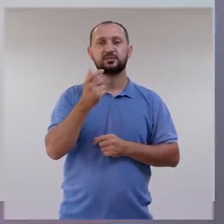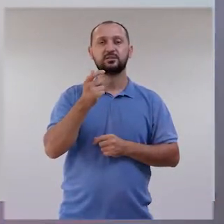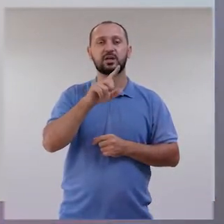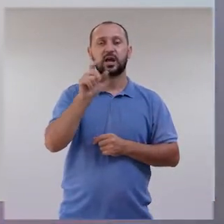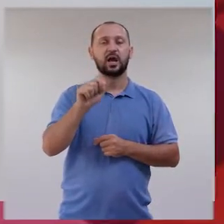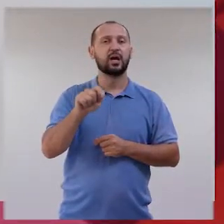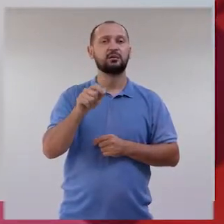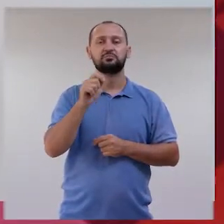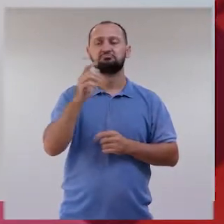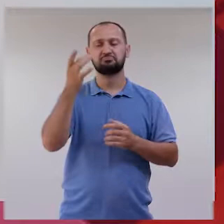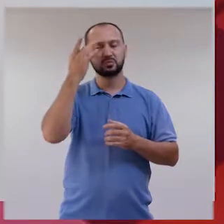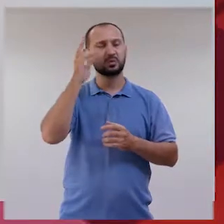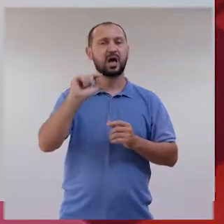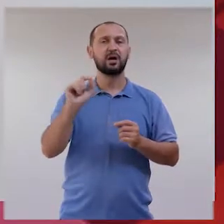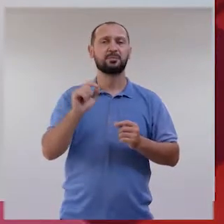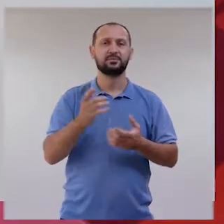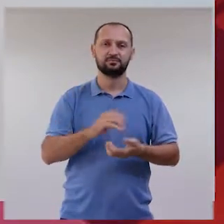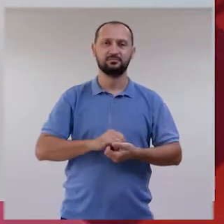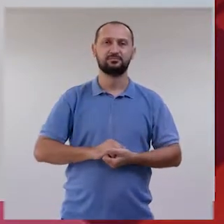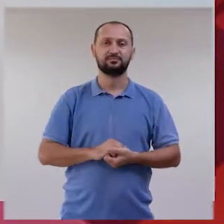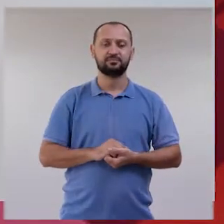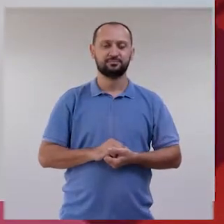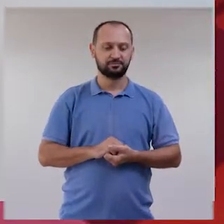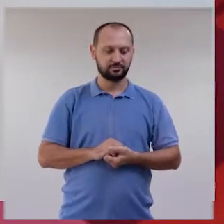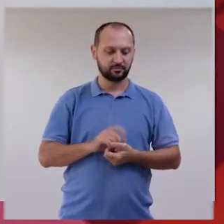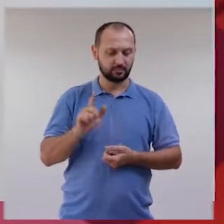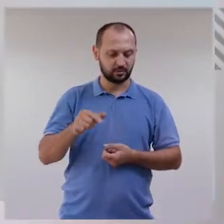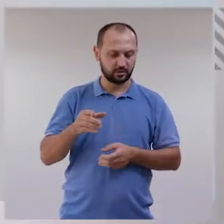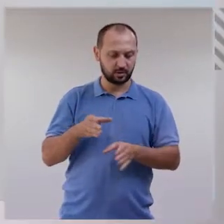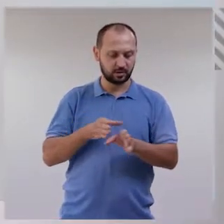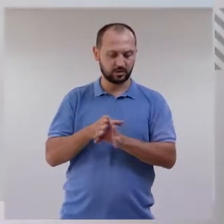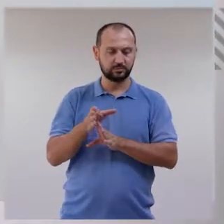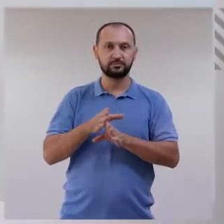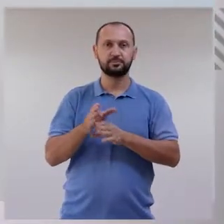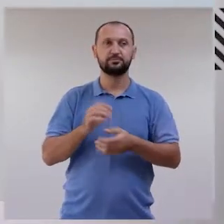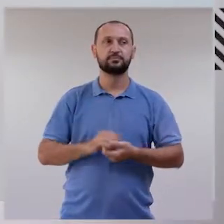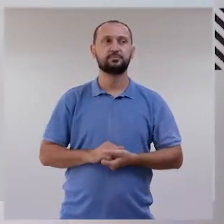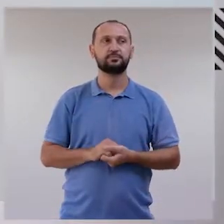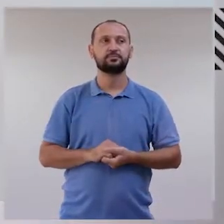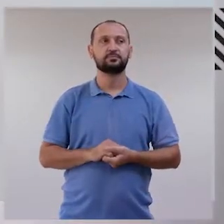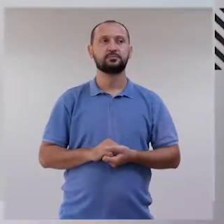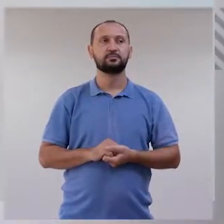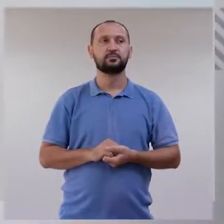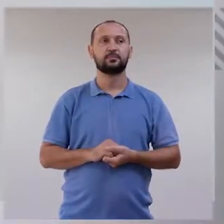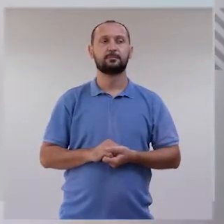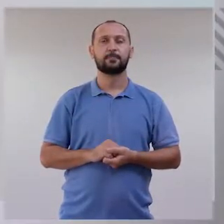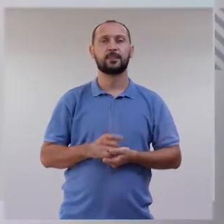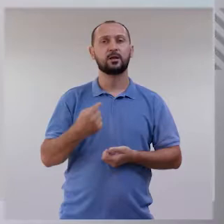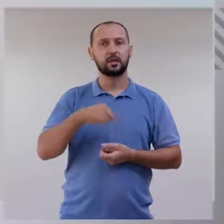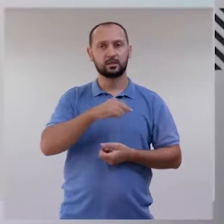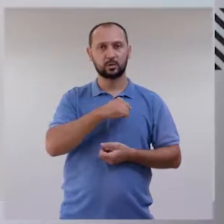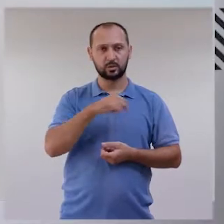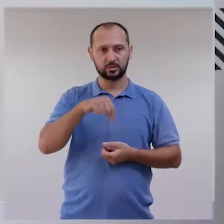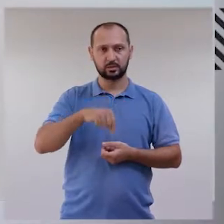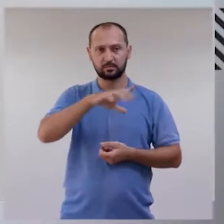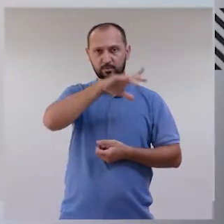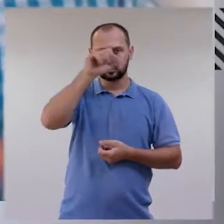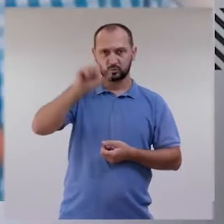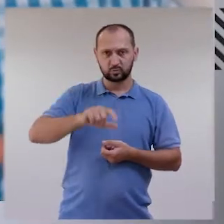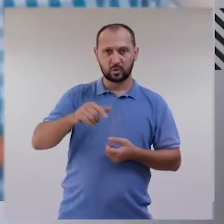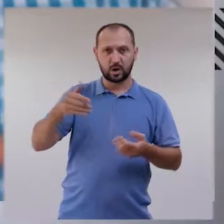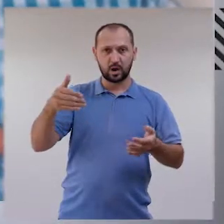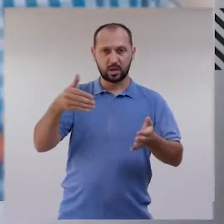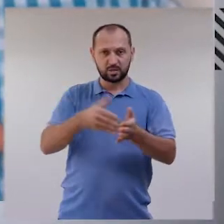muita coisa que as pessoas não conhecem sobre essa doença. Então, a orientação é essa. E a gente, no